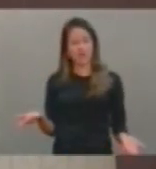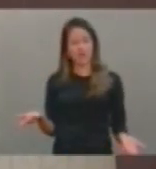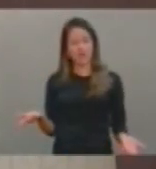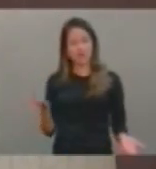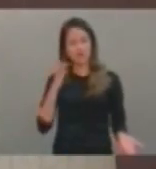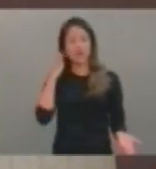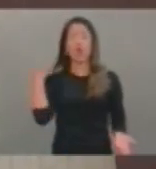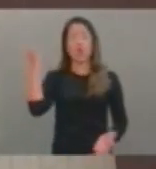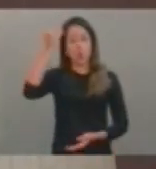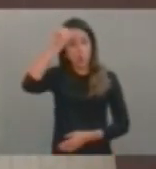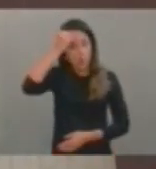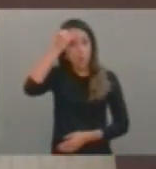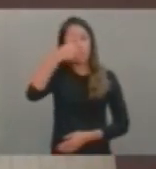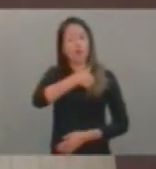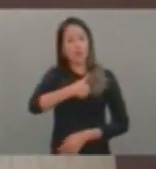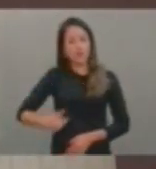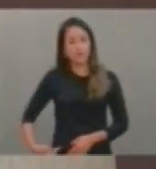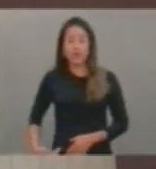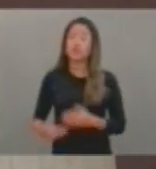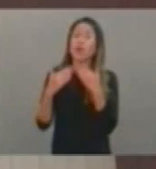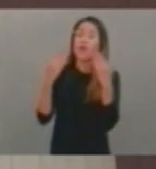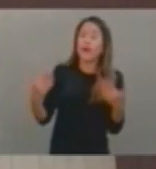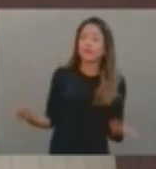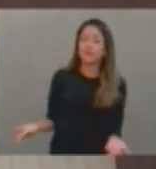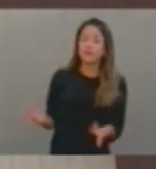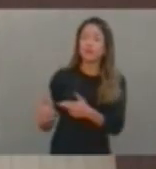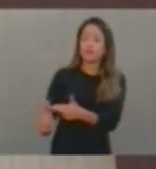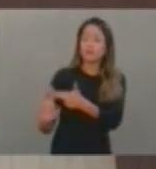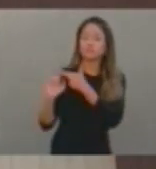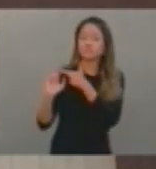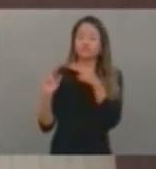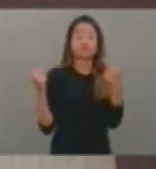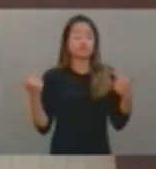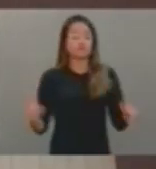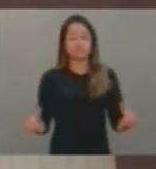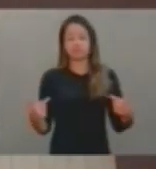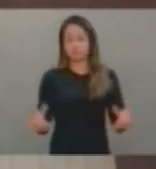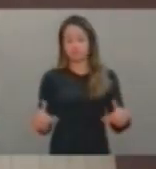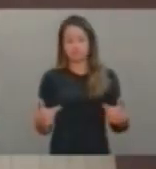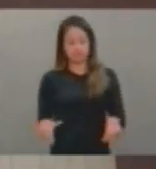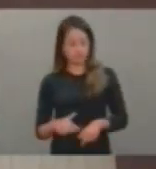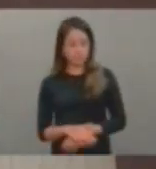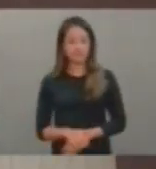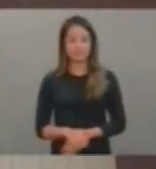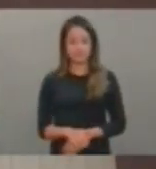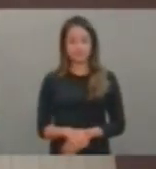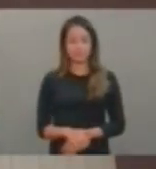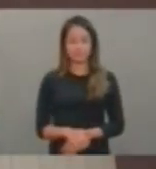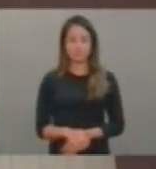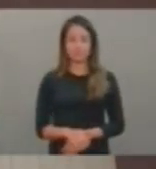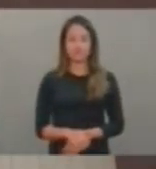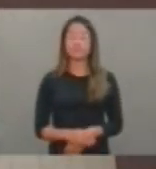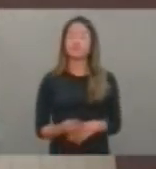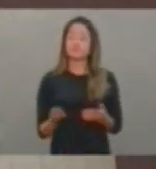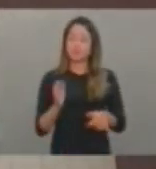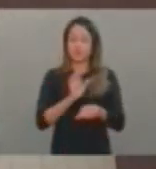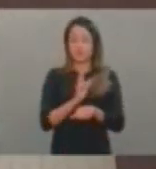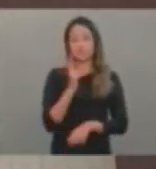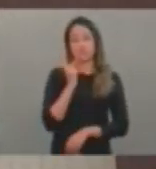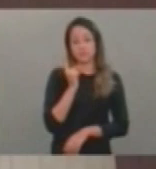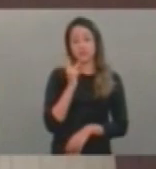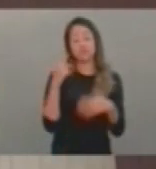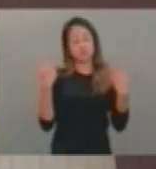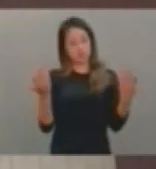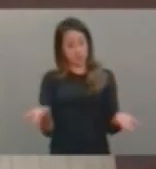estado, porque o estado é que é responsável pela questão dos presídios do sistema penitenciário do estado de Ceará. Então, eu